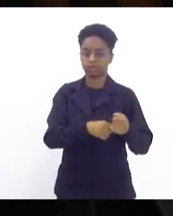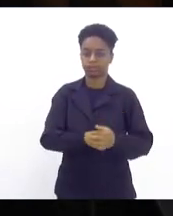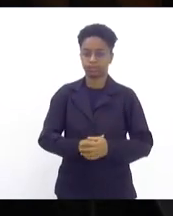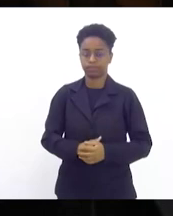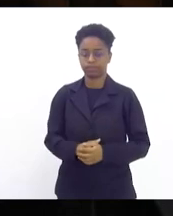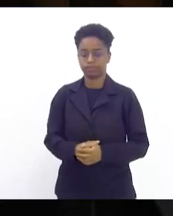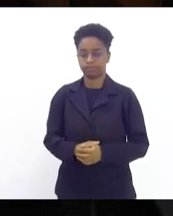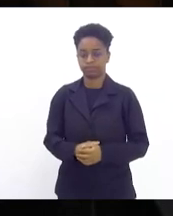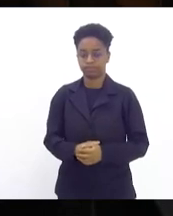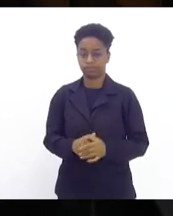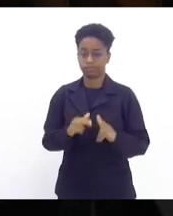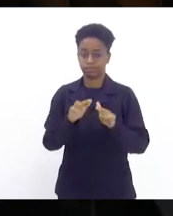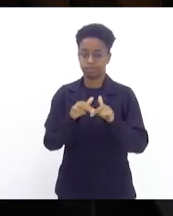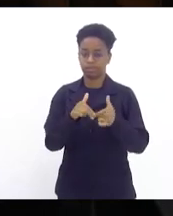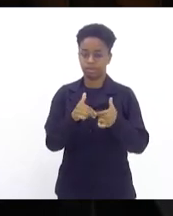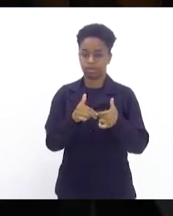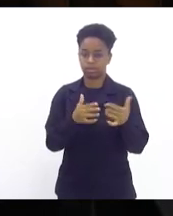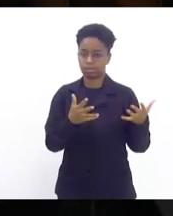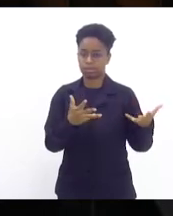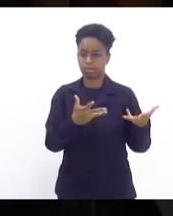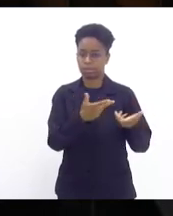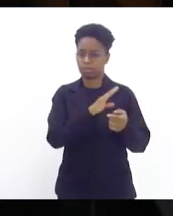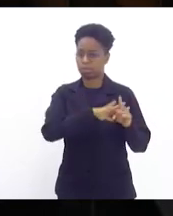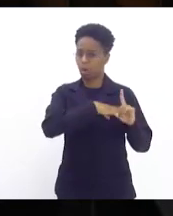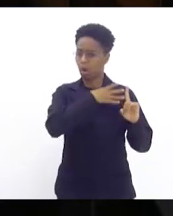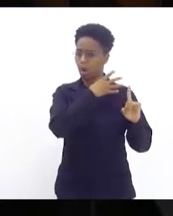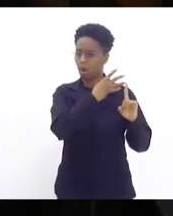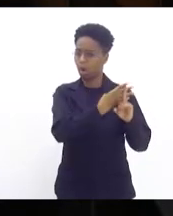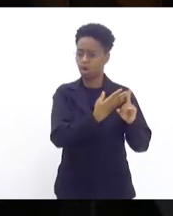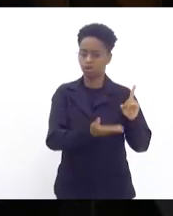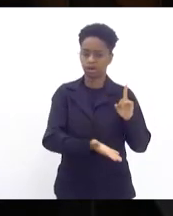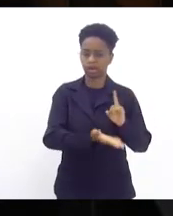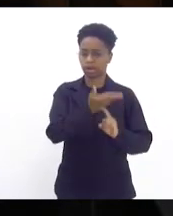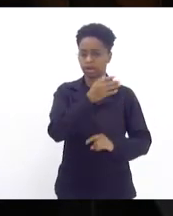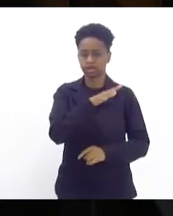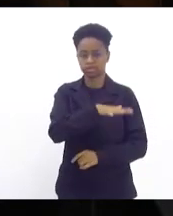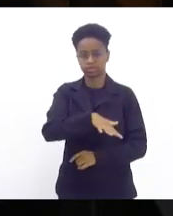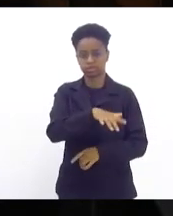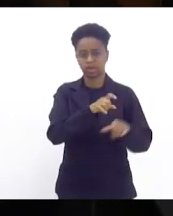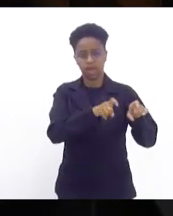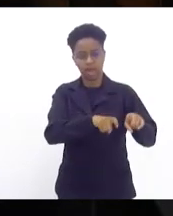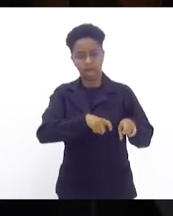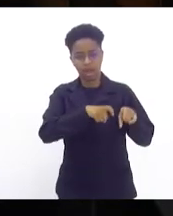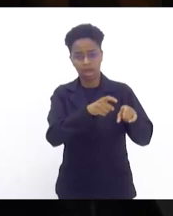desse Espetacular crescimento da agroindústria